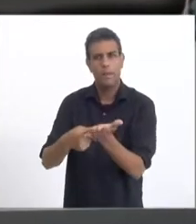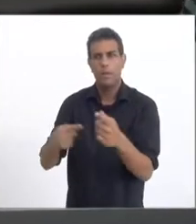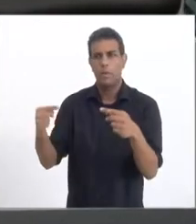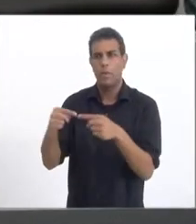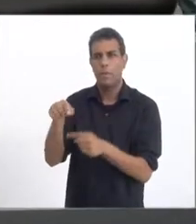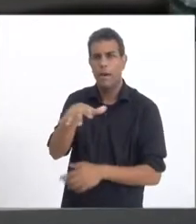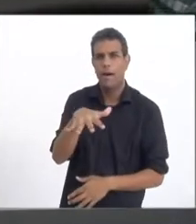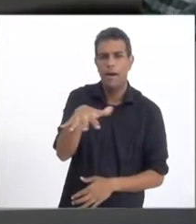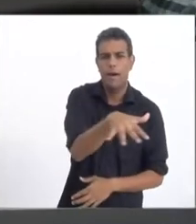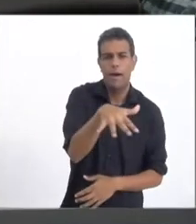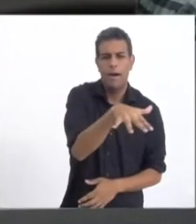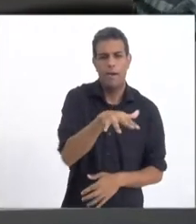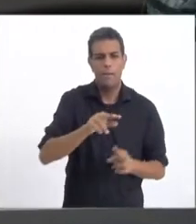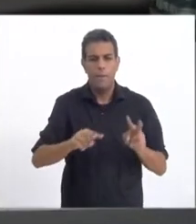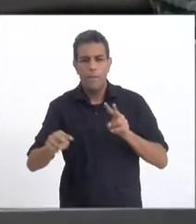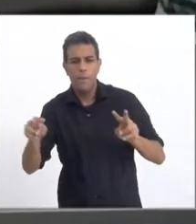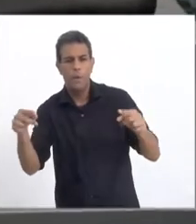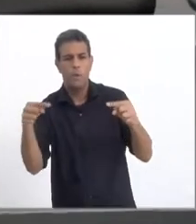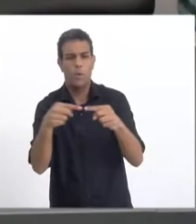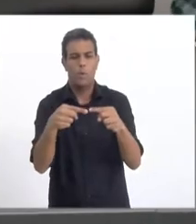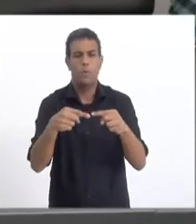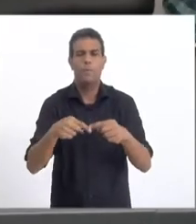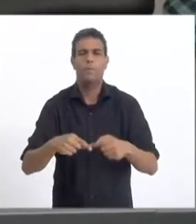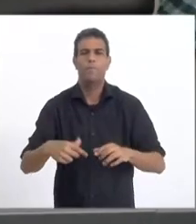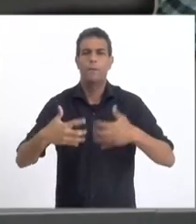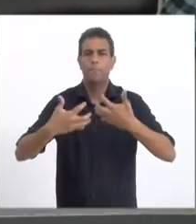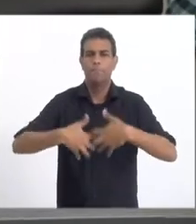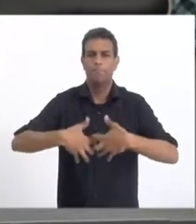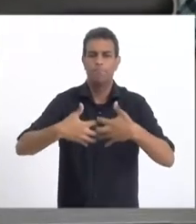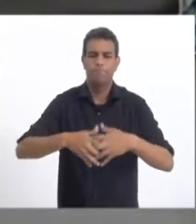região de saúde, faz parte da região serrana.